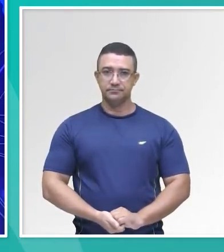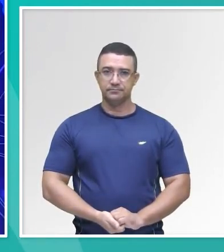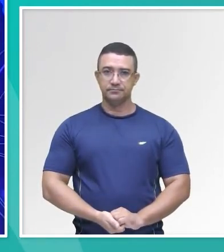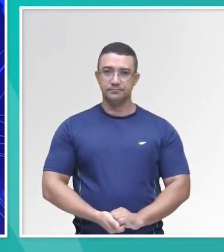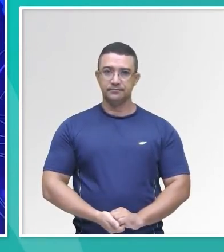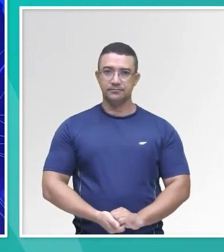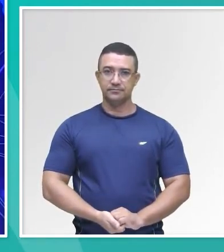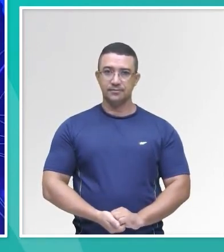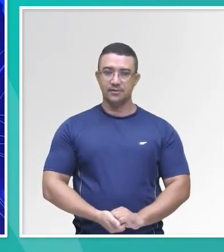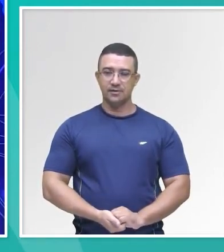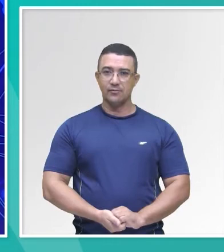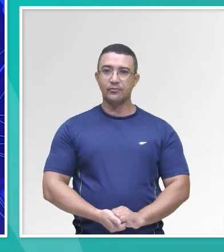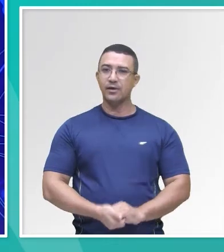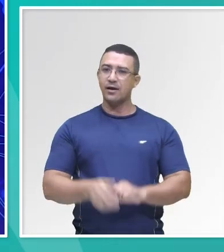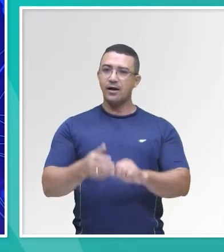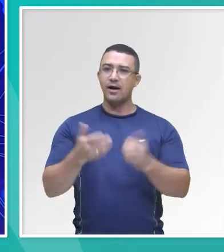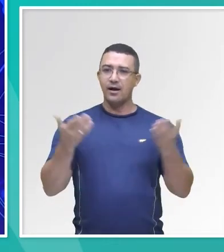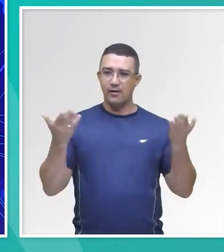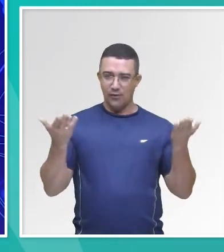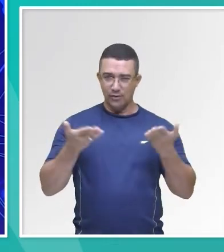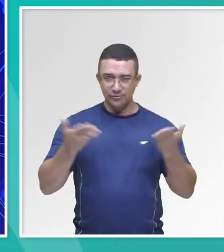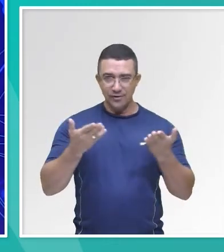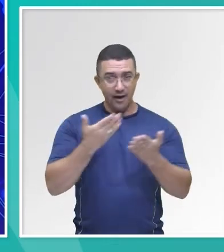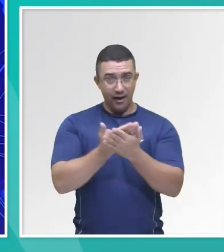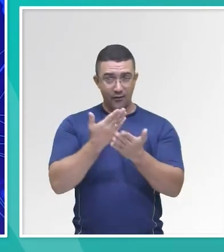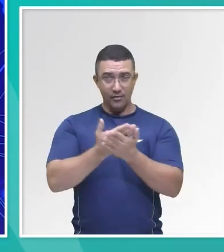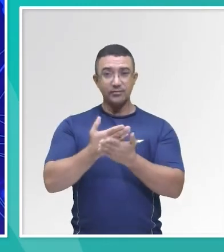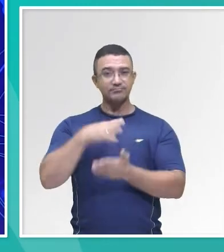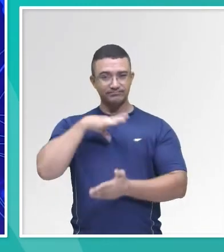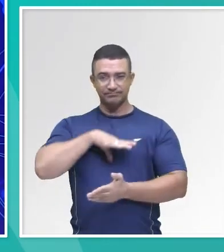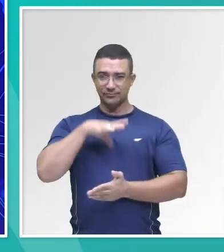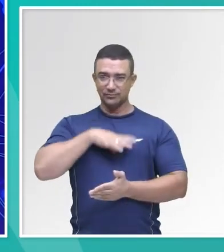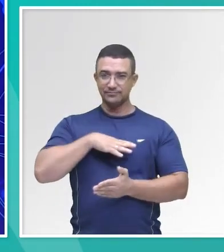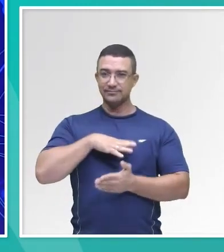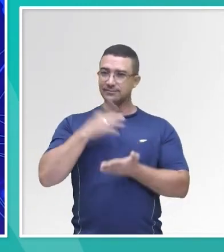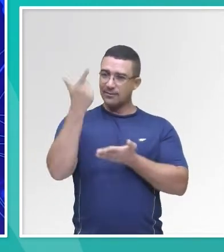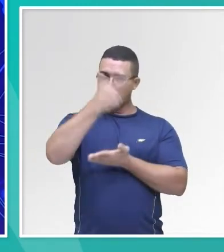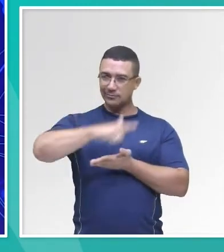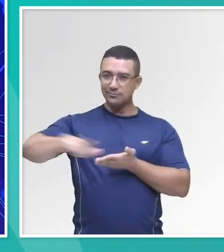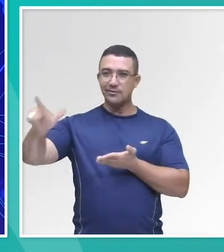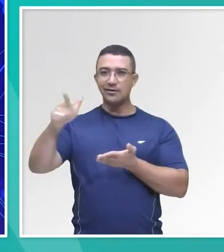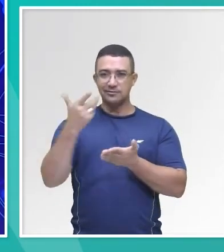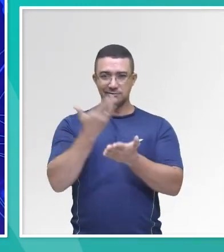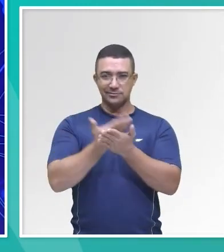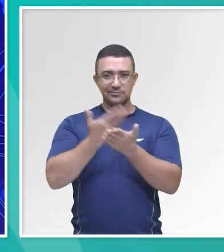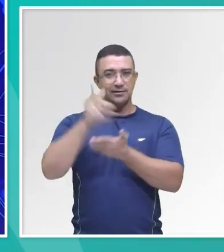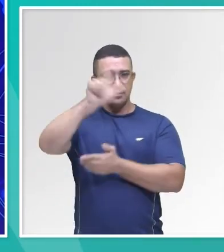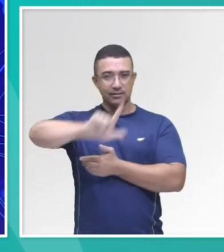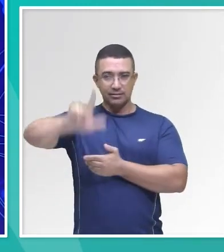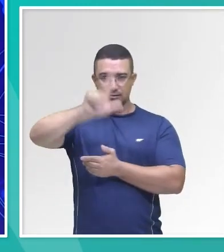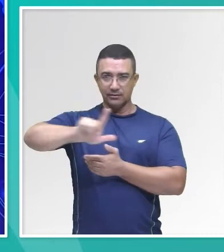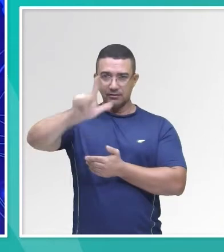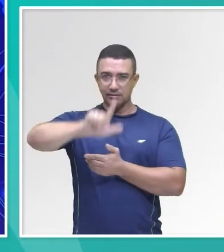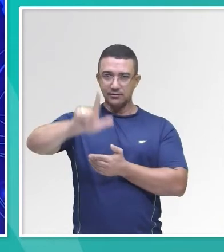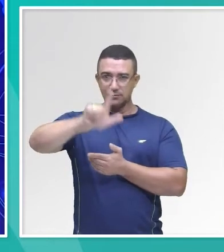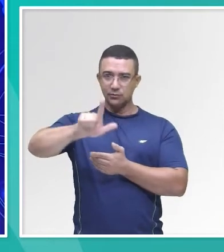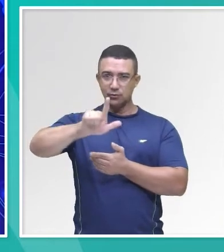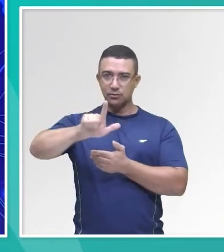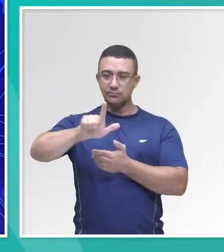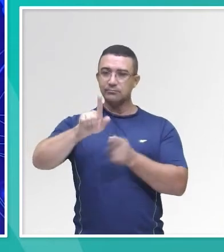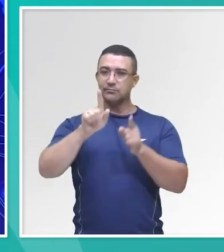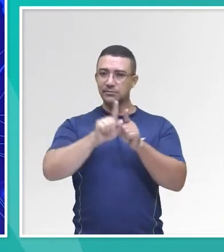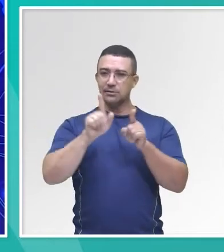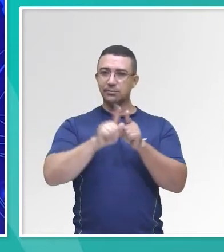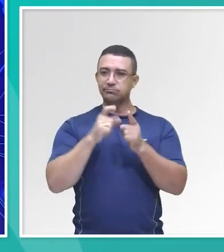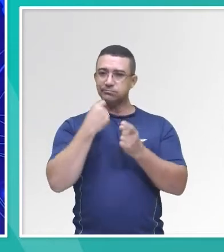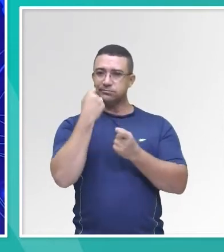Mais uma aula de língua portuguesa, dando prosseguimento aos nossos estudos literários, adentrando aos